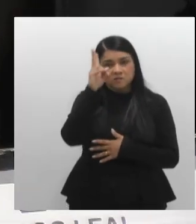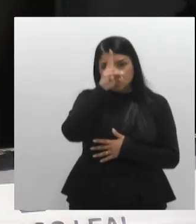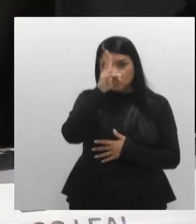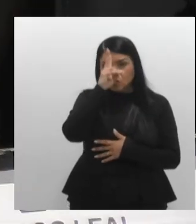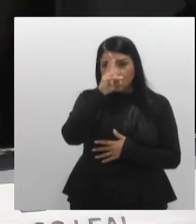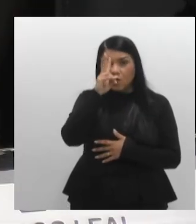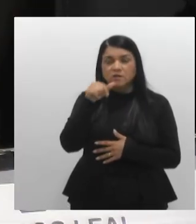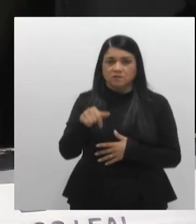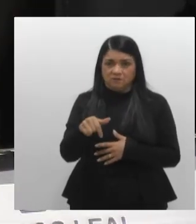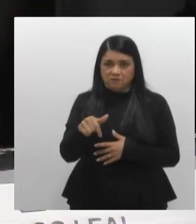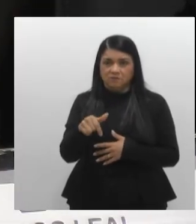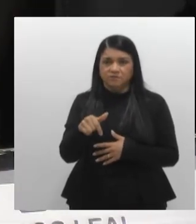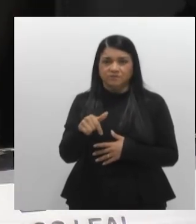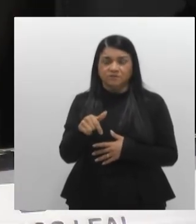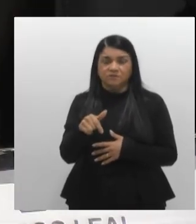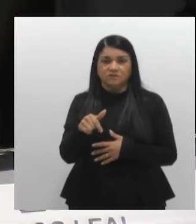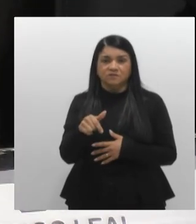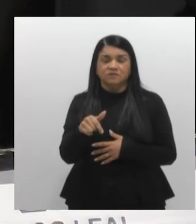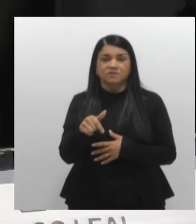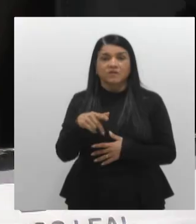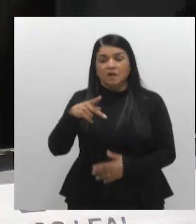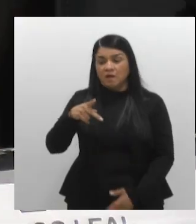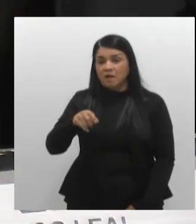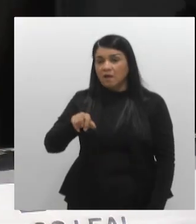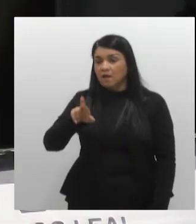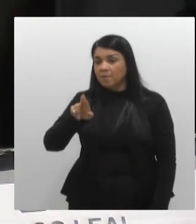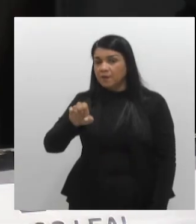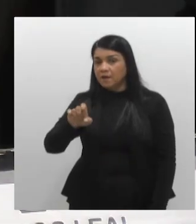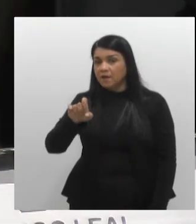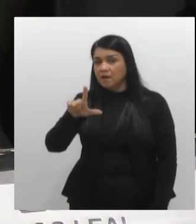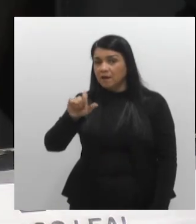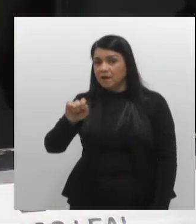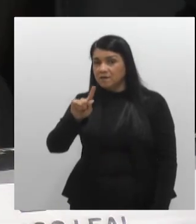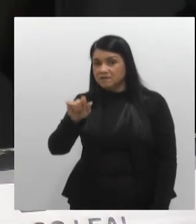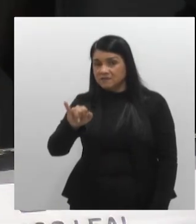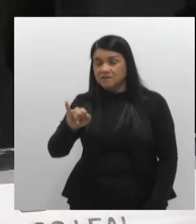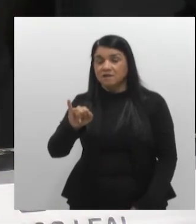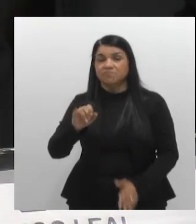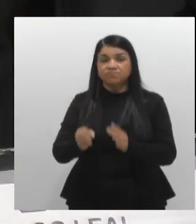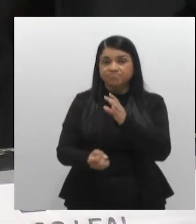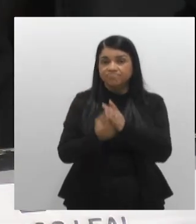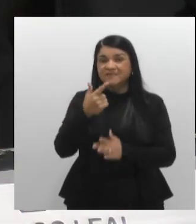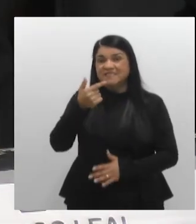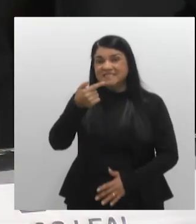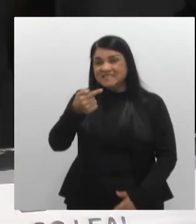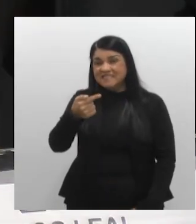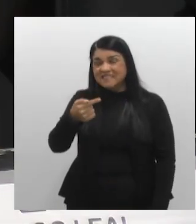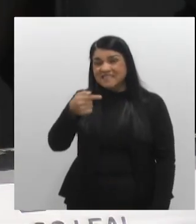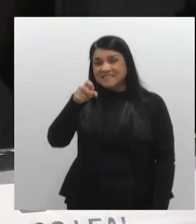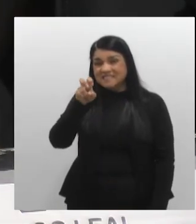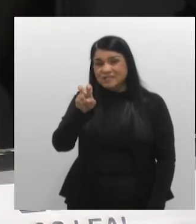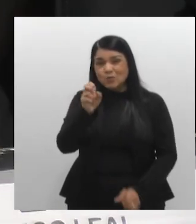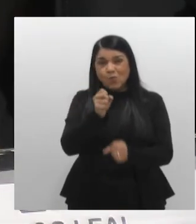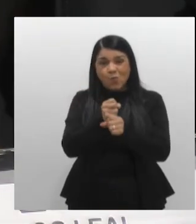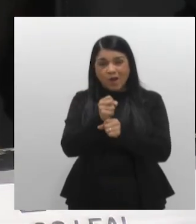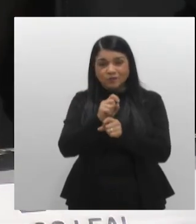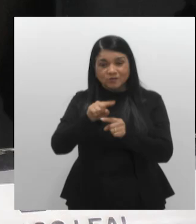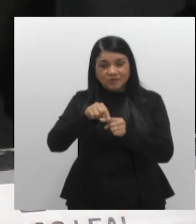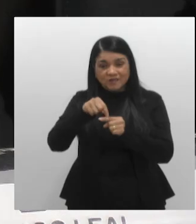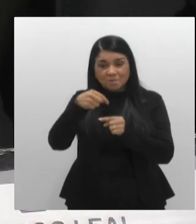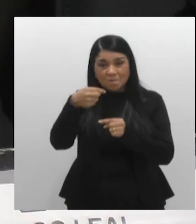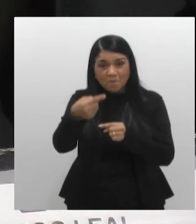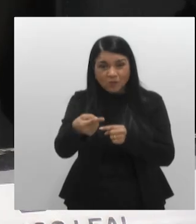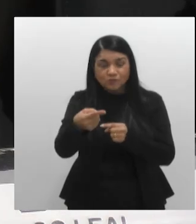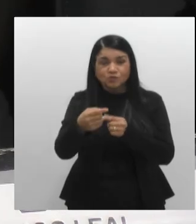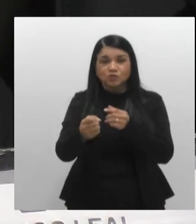falando aqui, a prelazia foi criada 75 anos após o descobrimento do país, do Brasil.